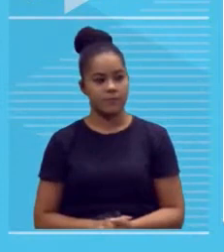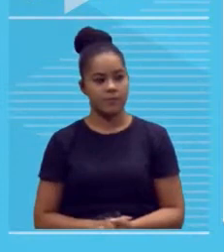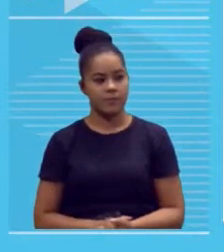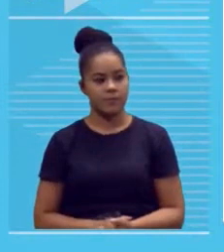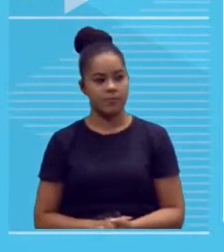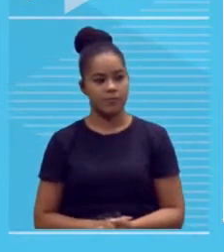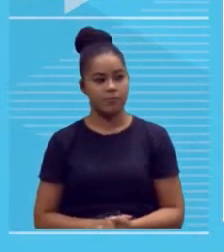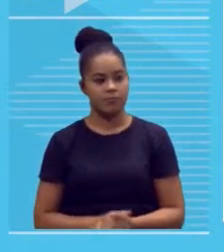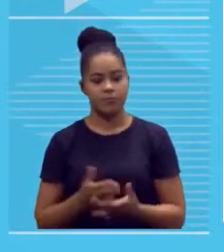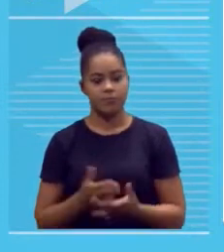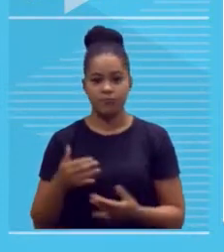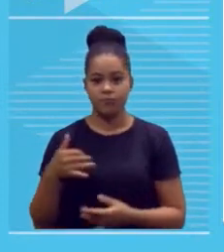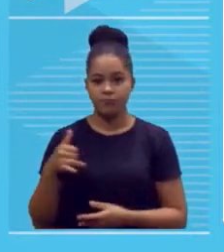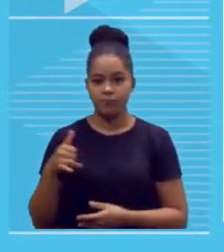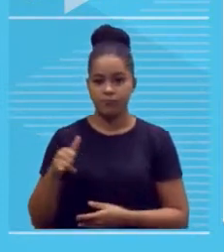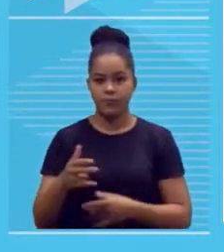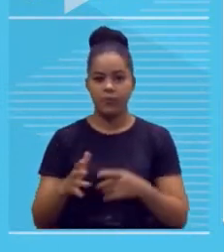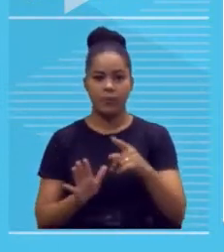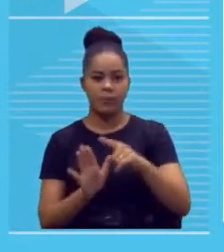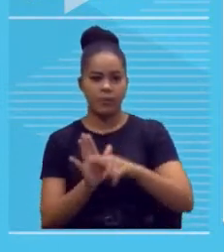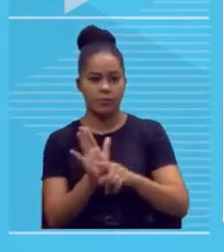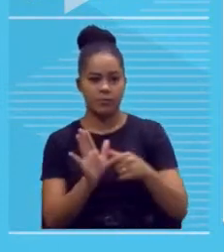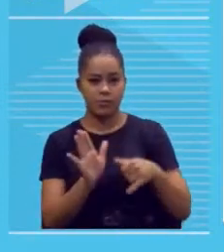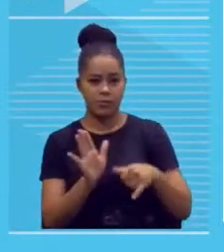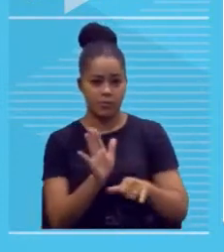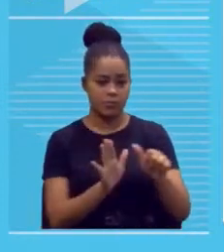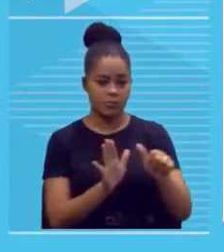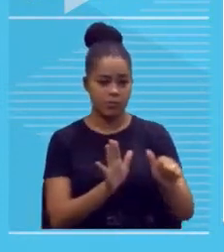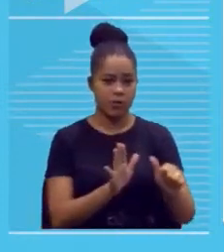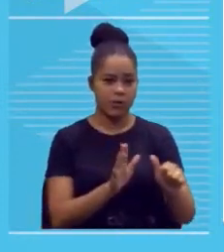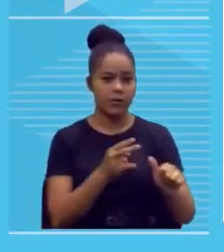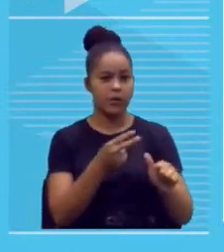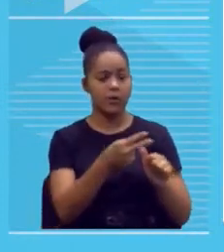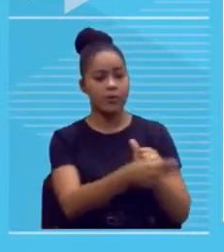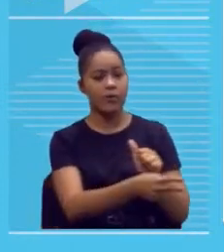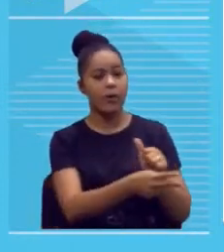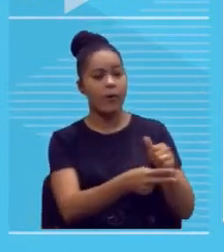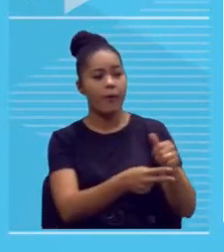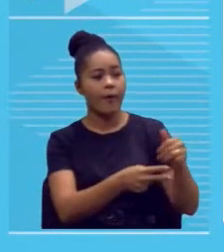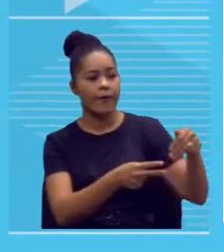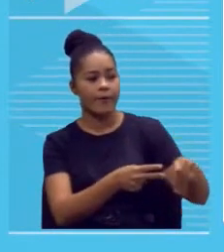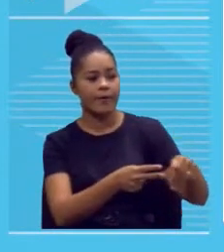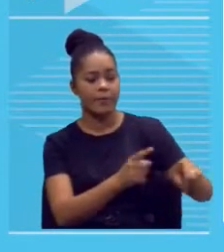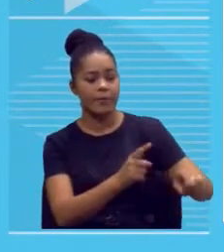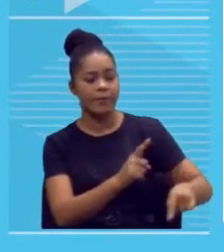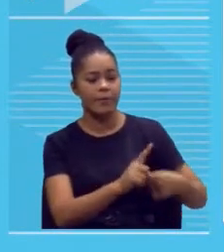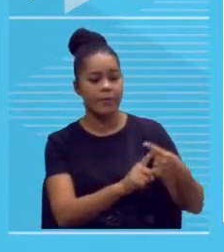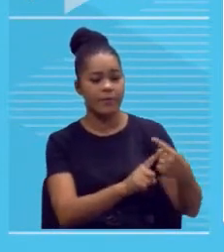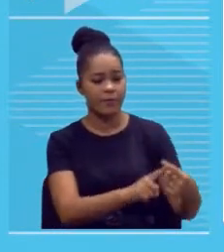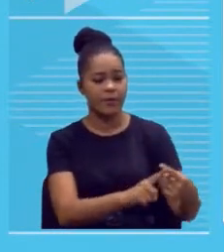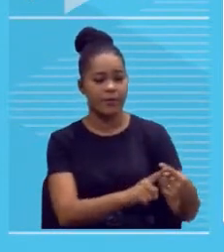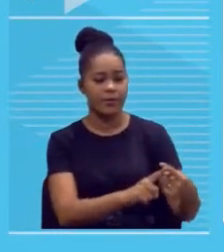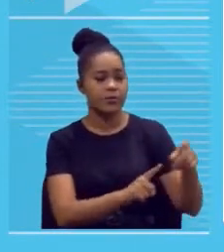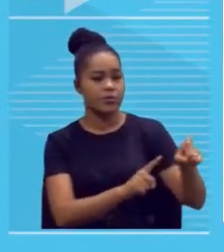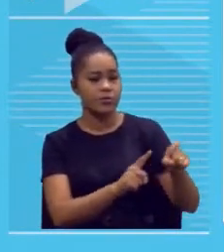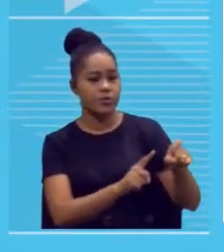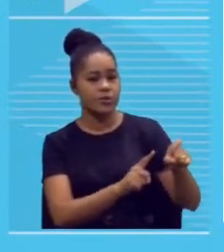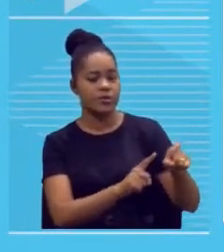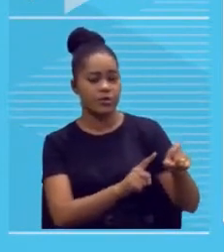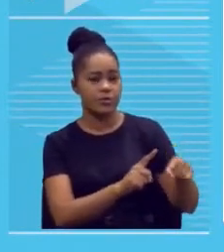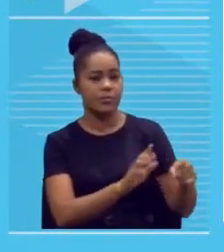y menos ya é igual a m que multiplica x